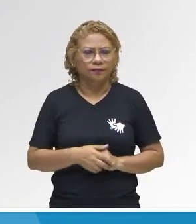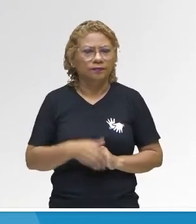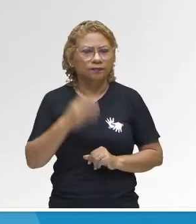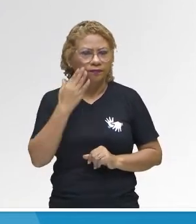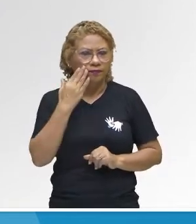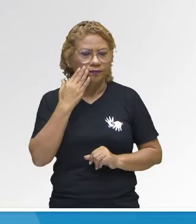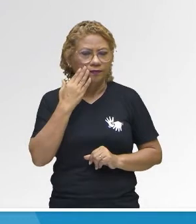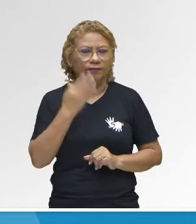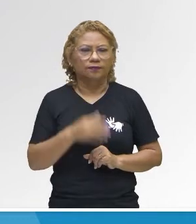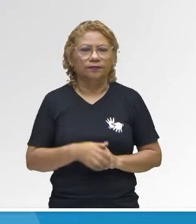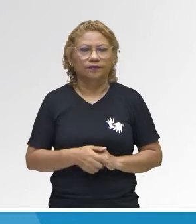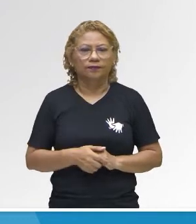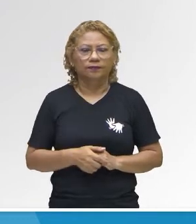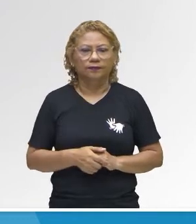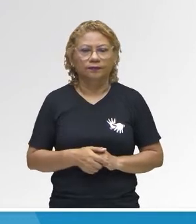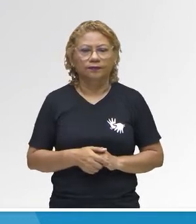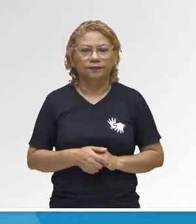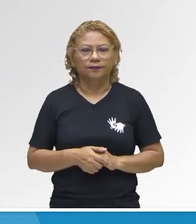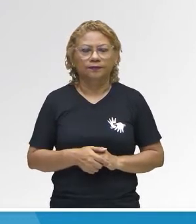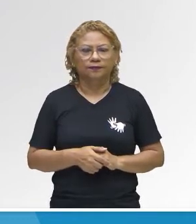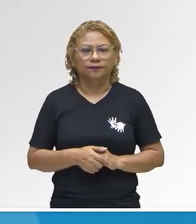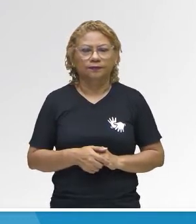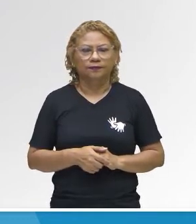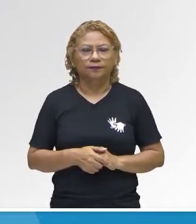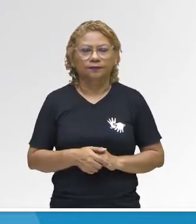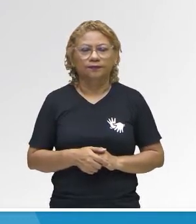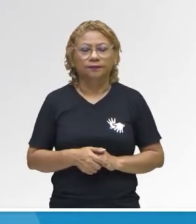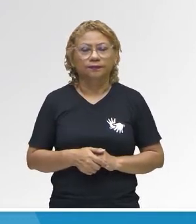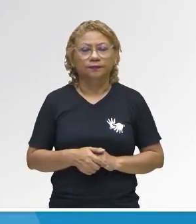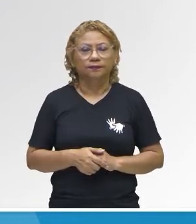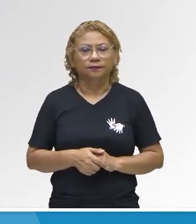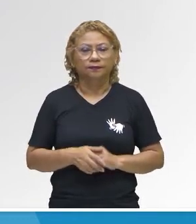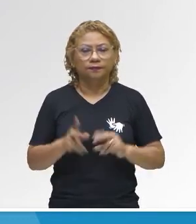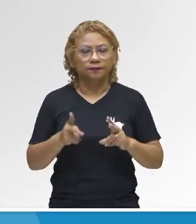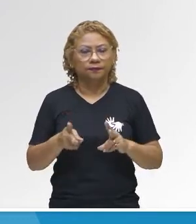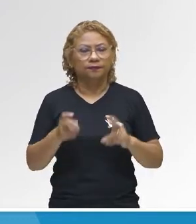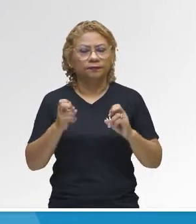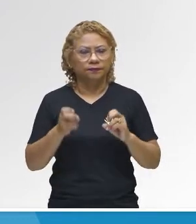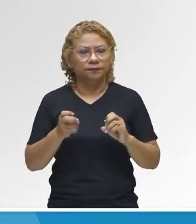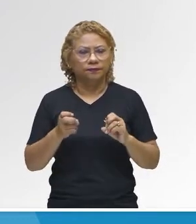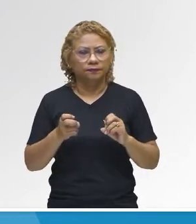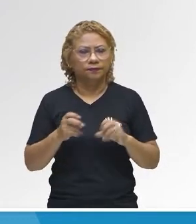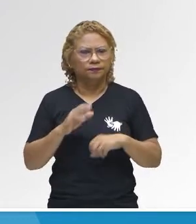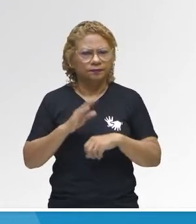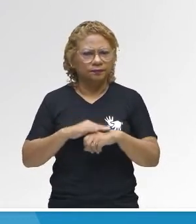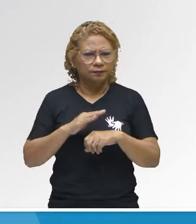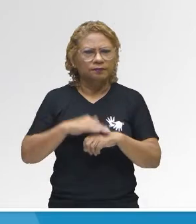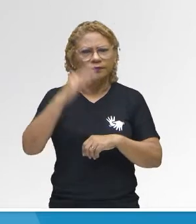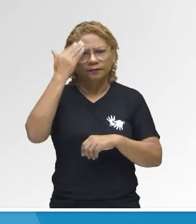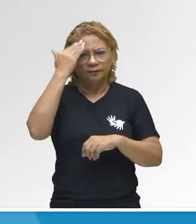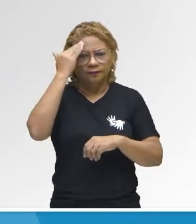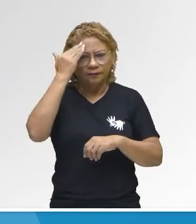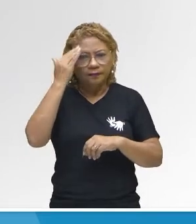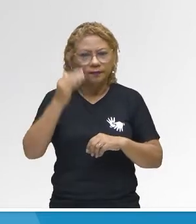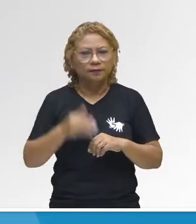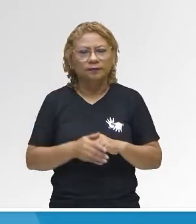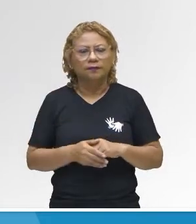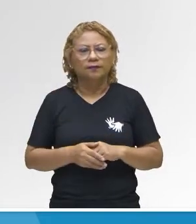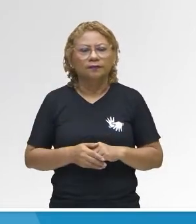né, uma animação onde a gente vai ver como que funciona, como que a gente pode observar